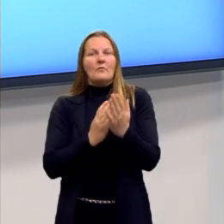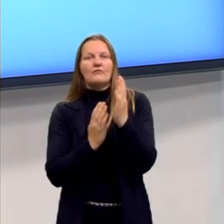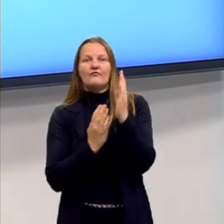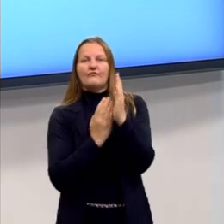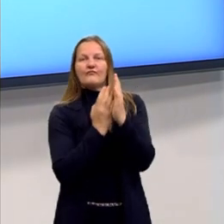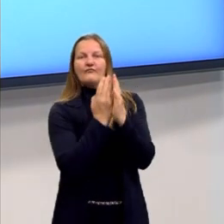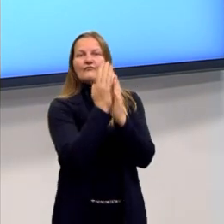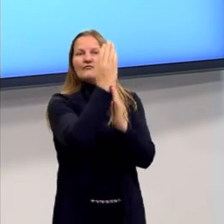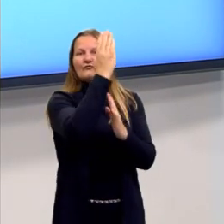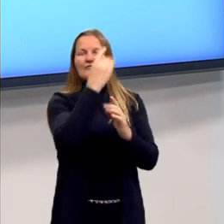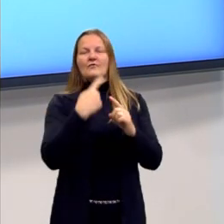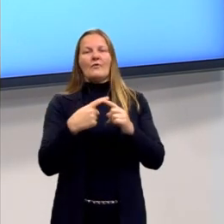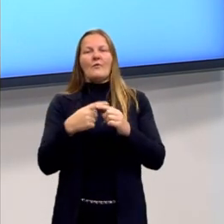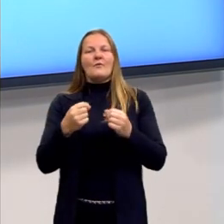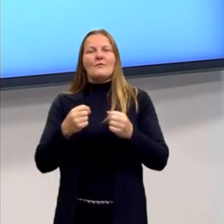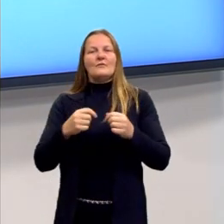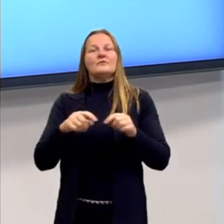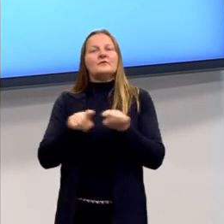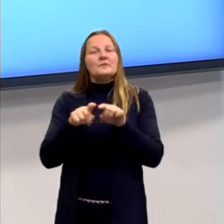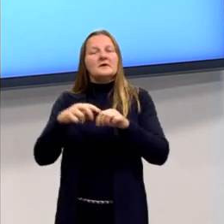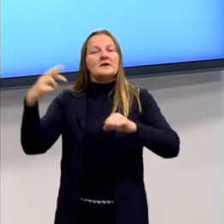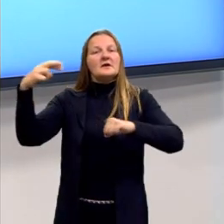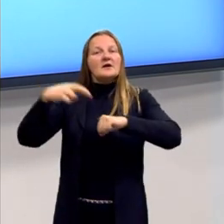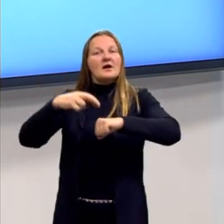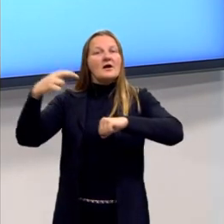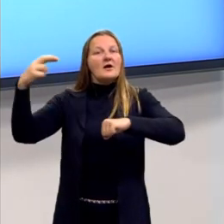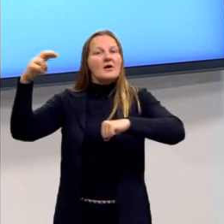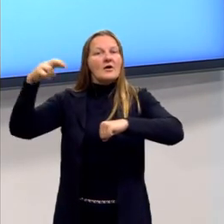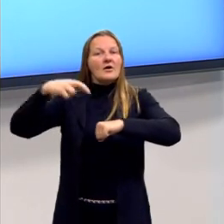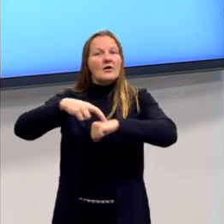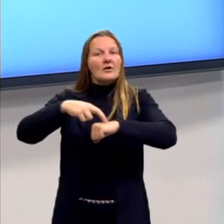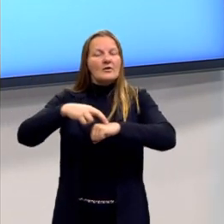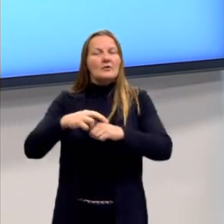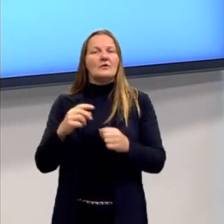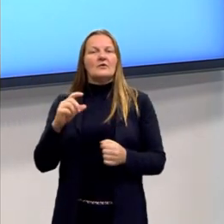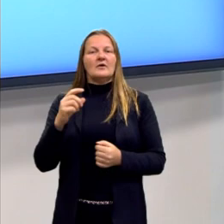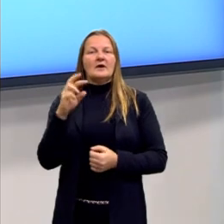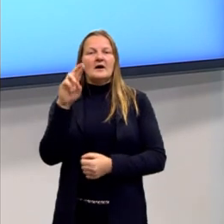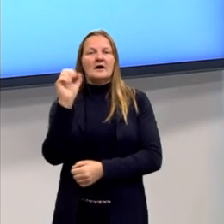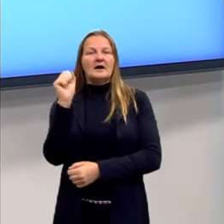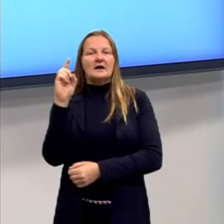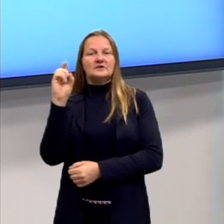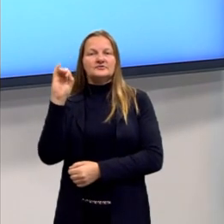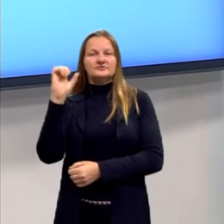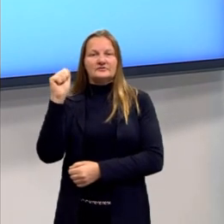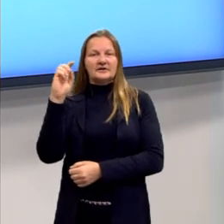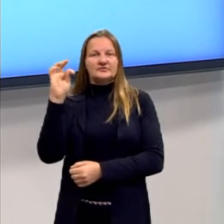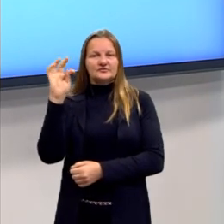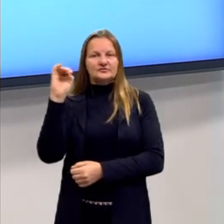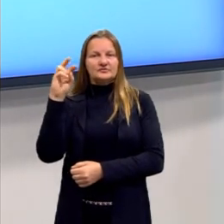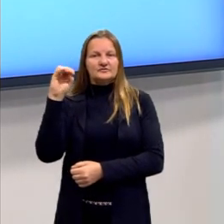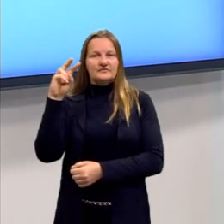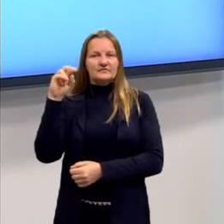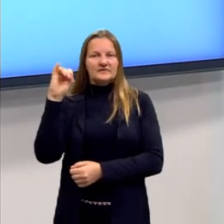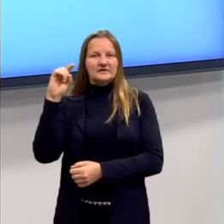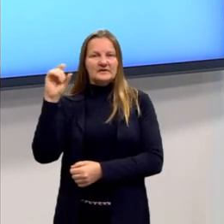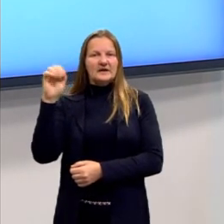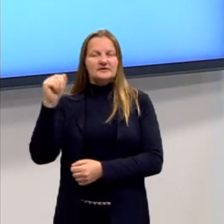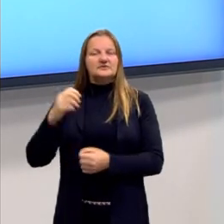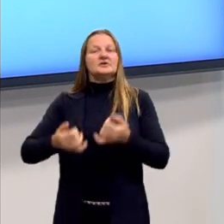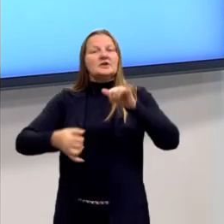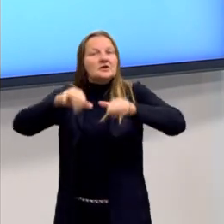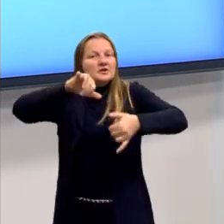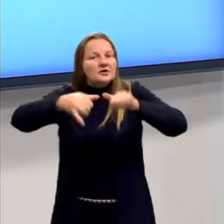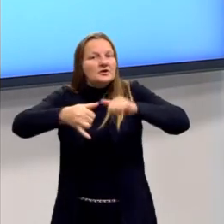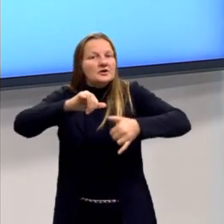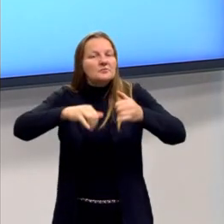ou até ligado ali a radioatividade né o decaimento Hot Wheels radioativo que a gente estuda na área